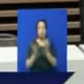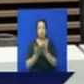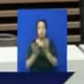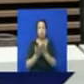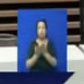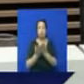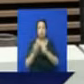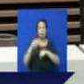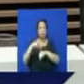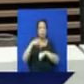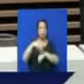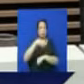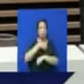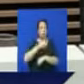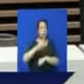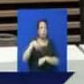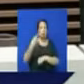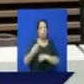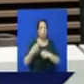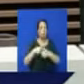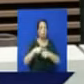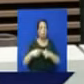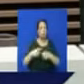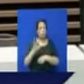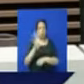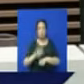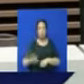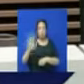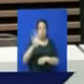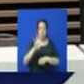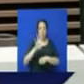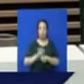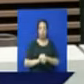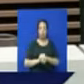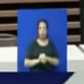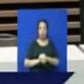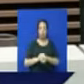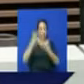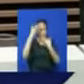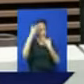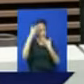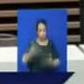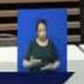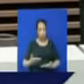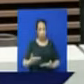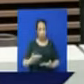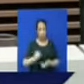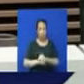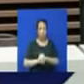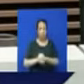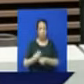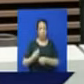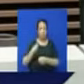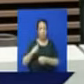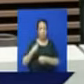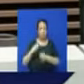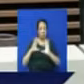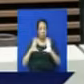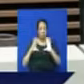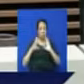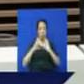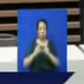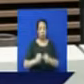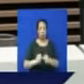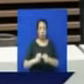também dos outros municípios da nossa região. Queremos então agradecer a presença de todos